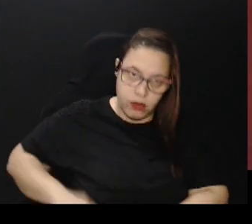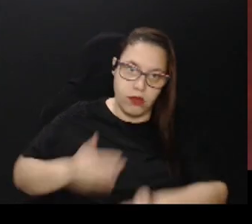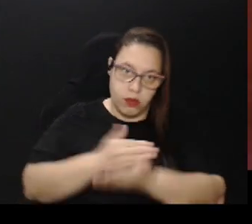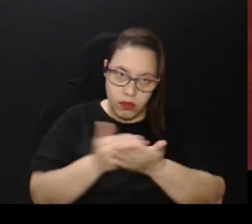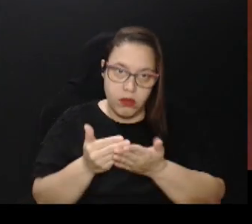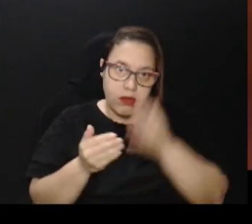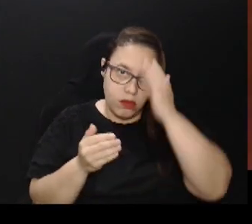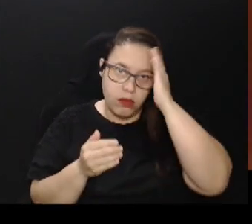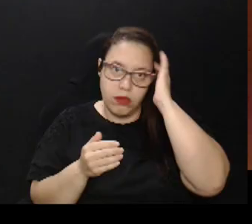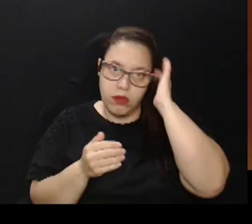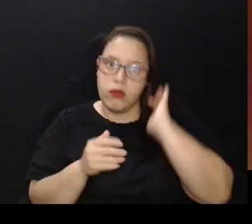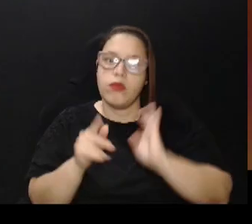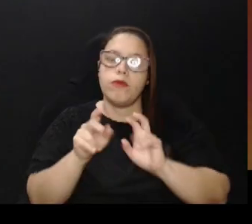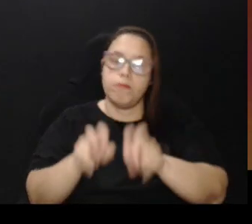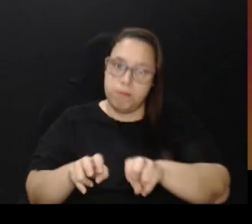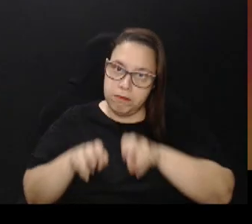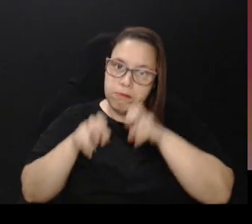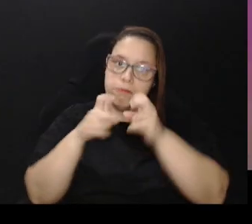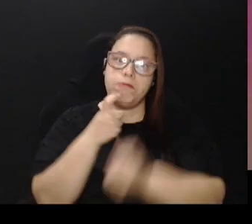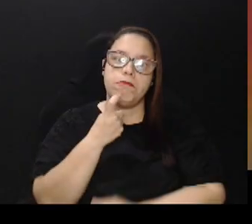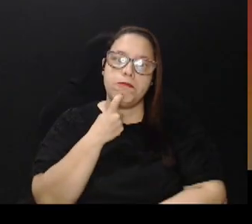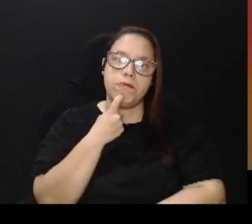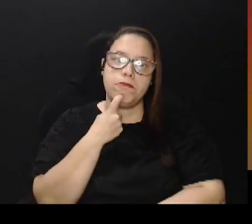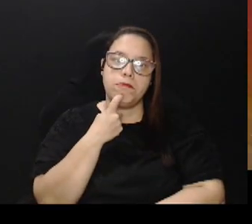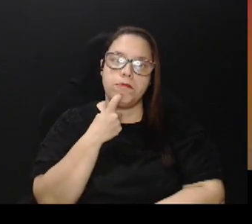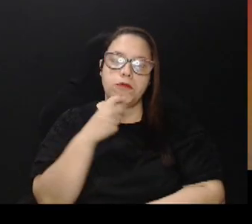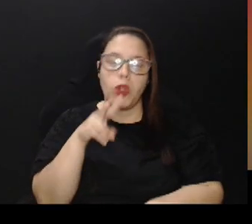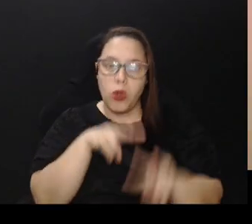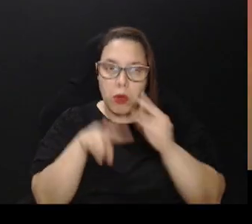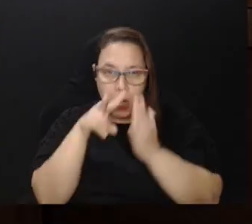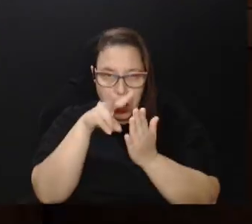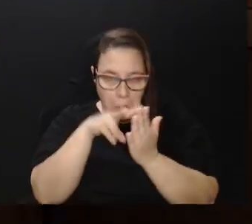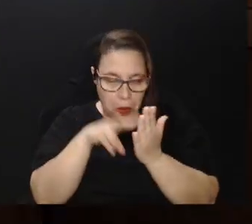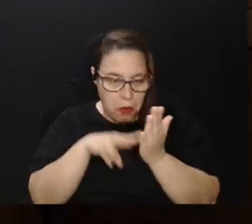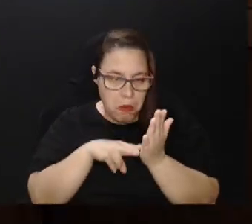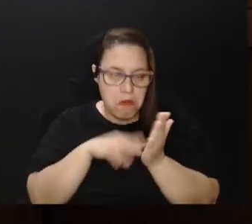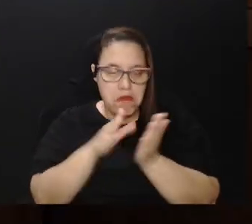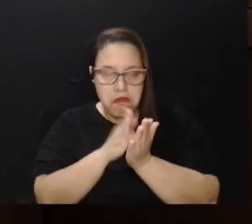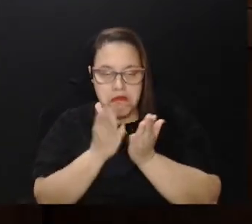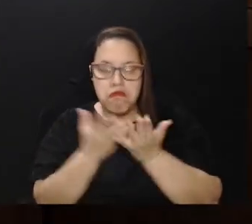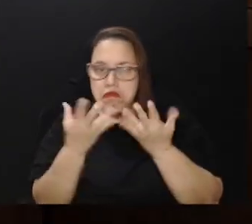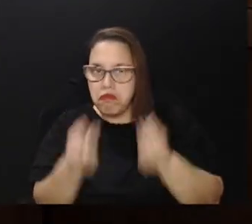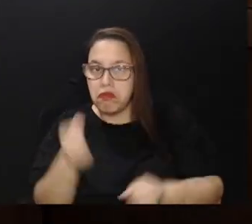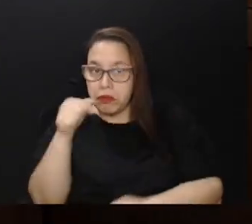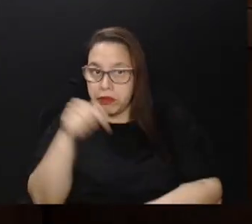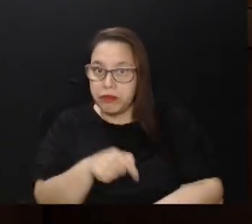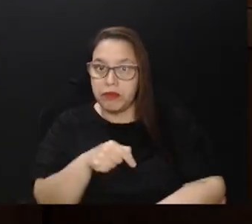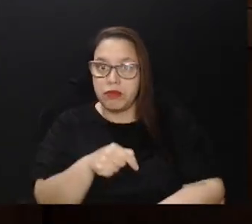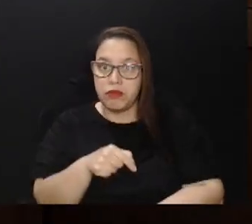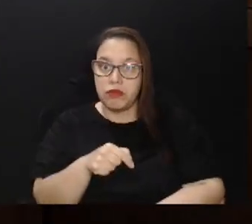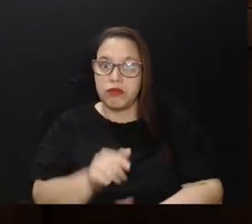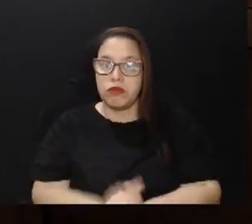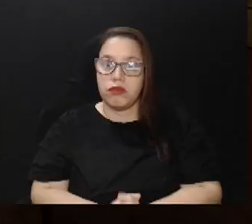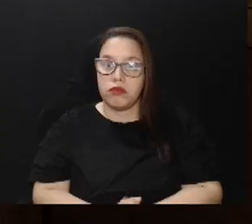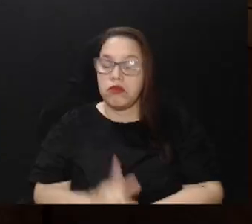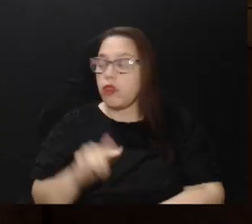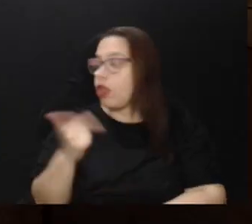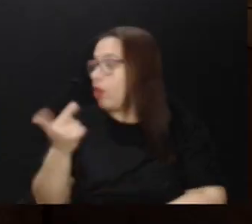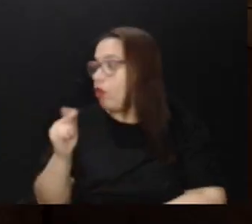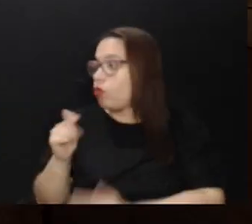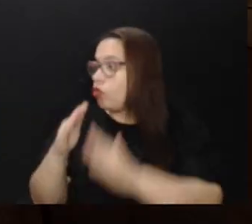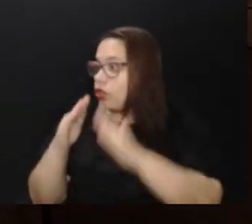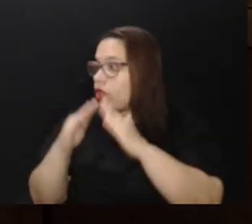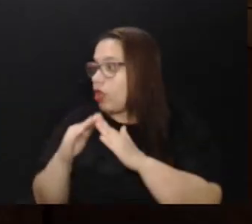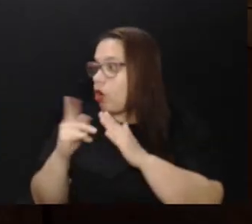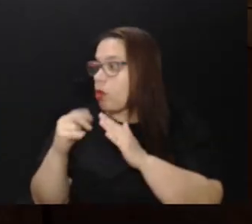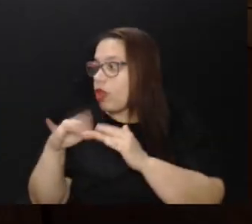fazendas aqui em Campinas, se observa no livro, né? Absorvem aqui mesmo. Como não havia hospedaria, então o que acontece?